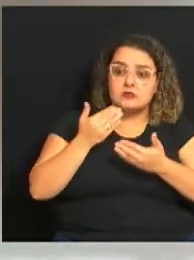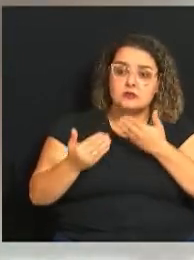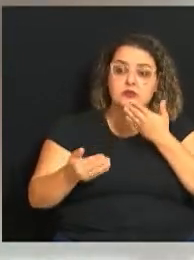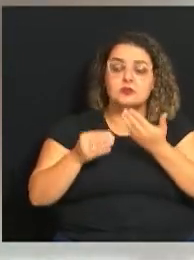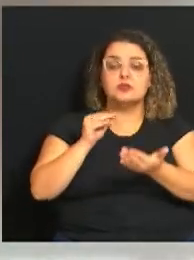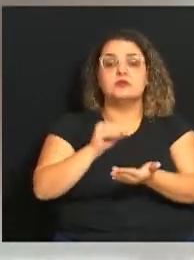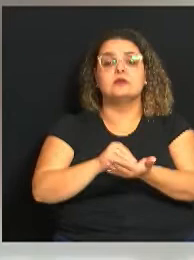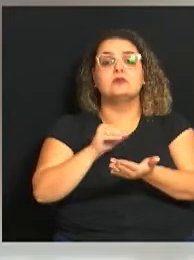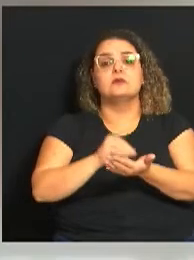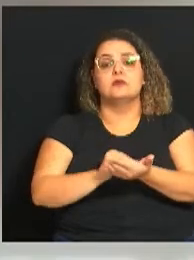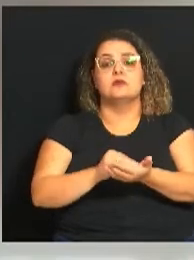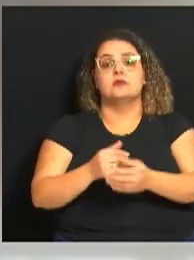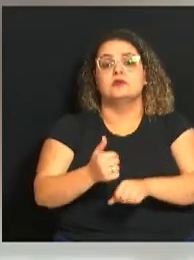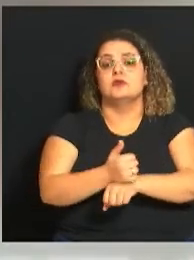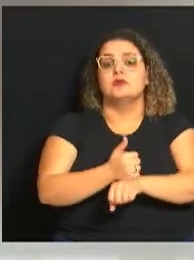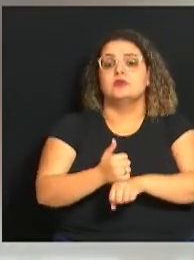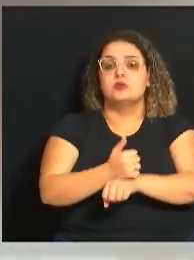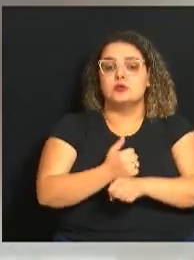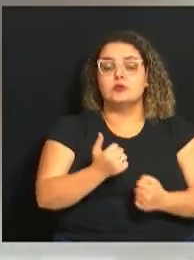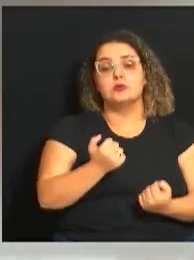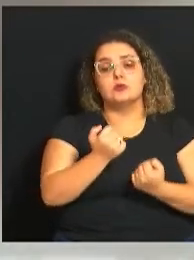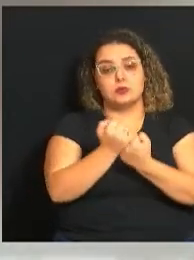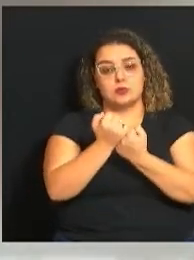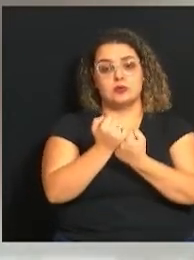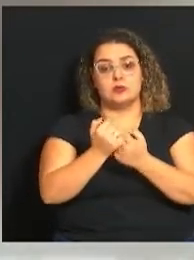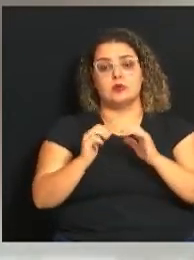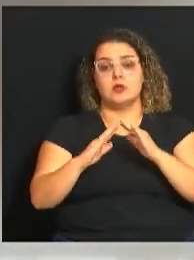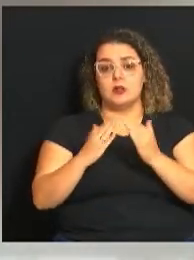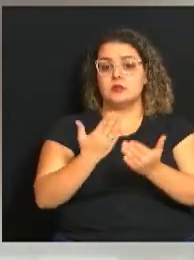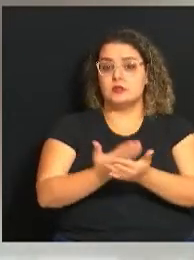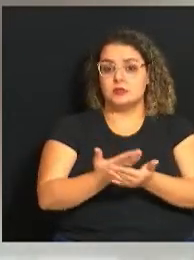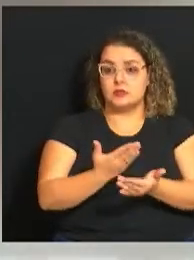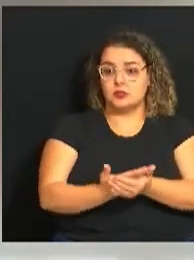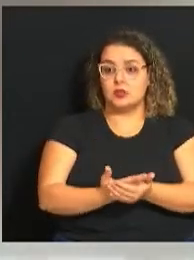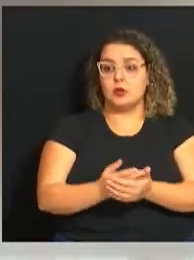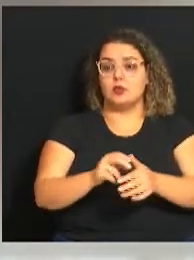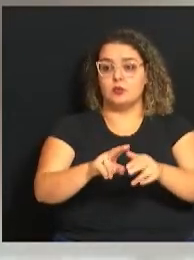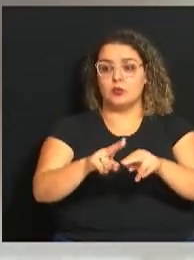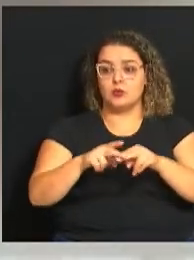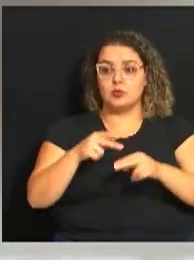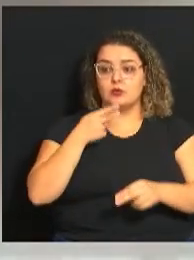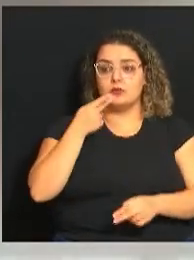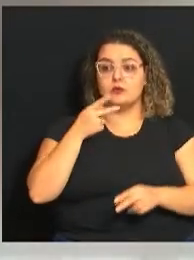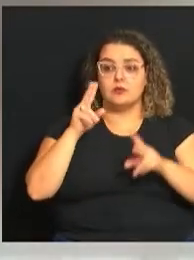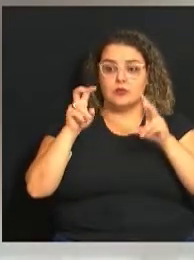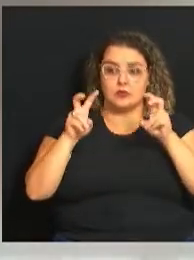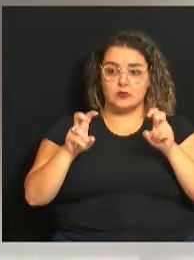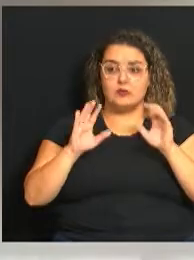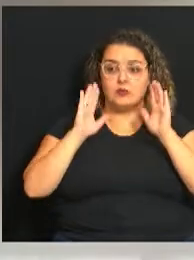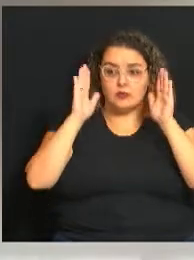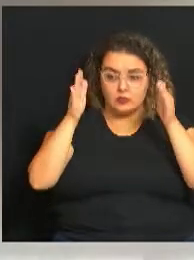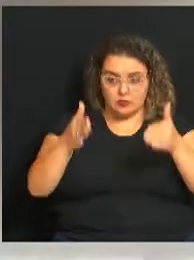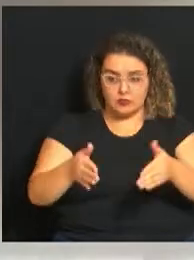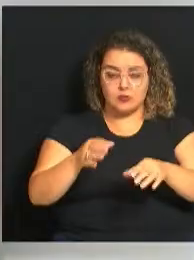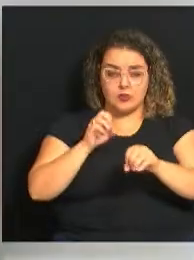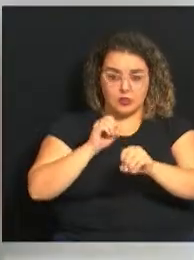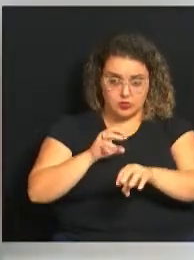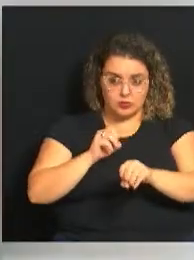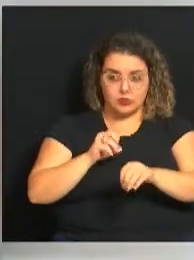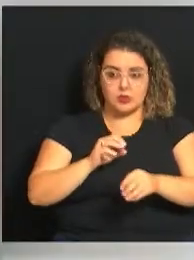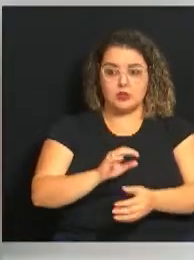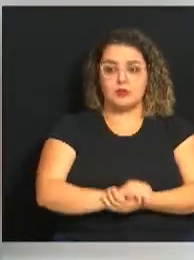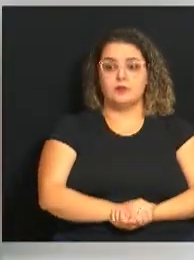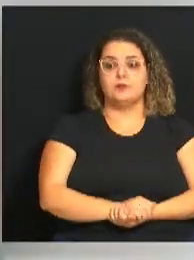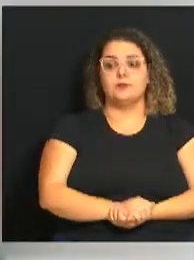de profissionais de apoio nas escolas. Por isso que nós vamos falar o tema hoje mais direcionado à educação, né?